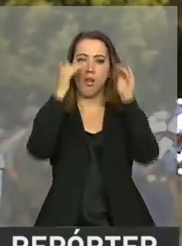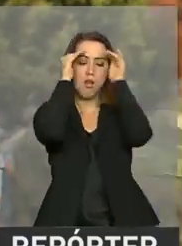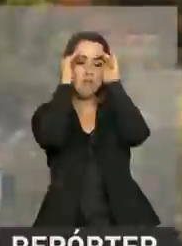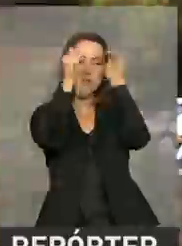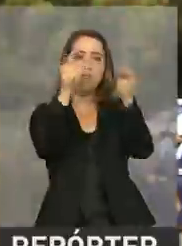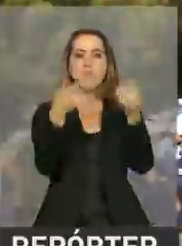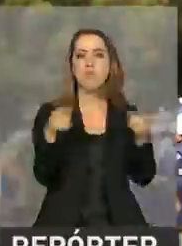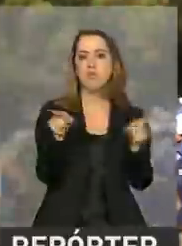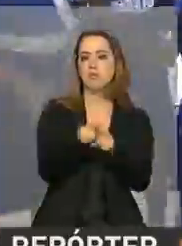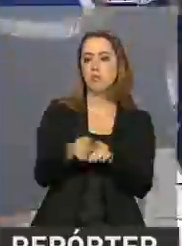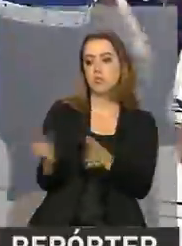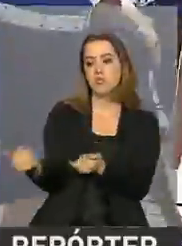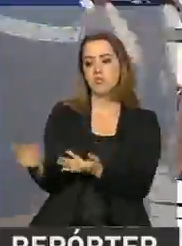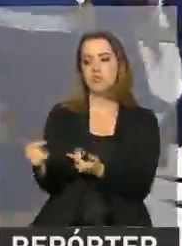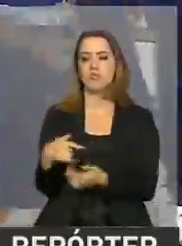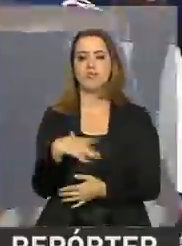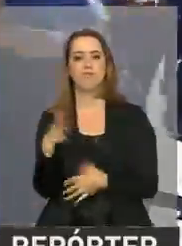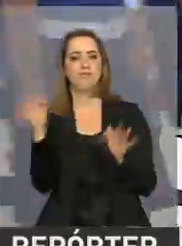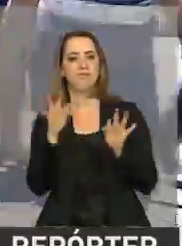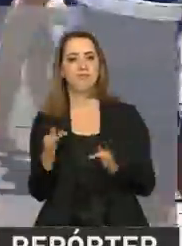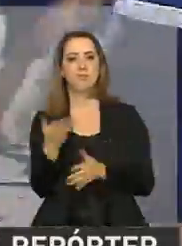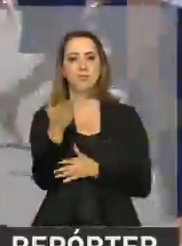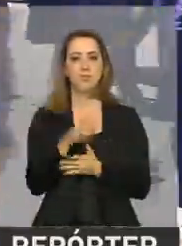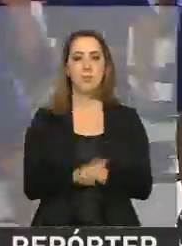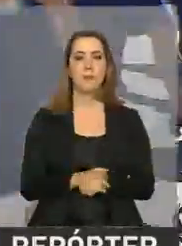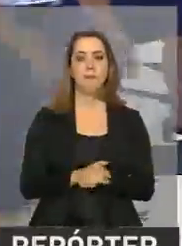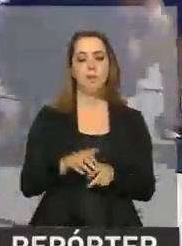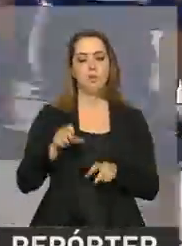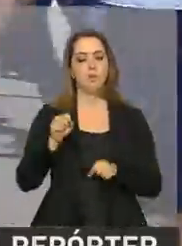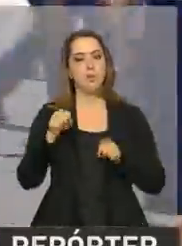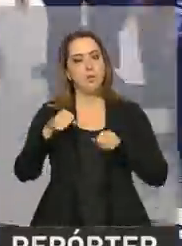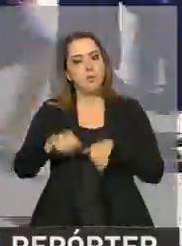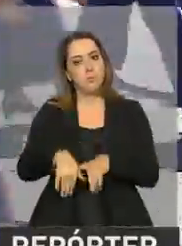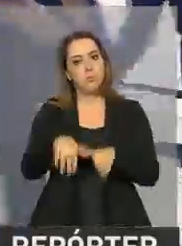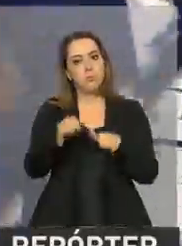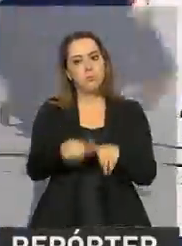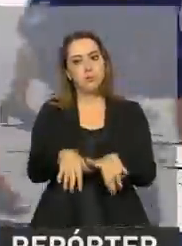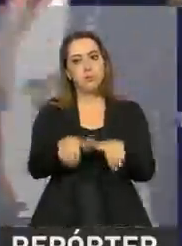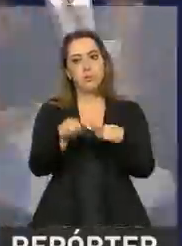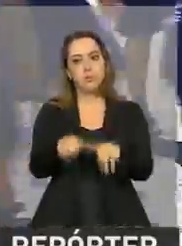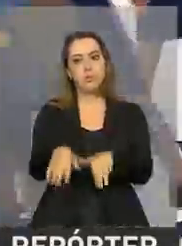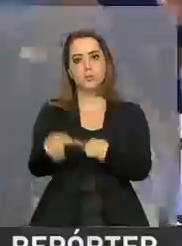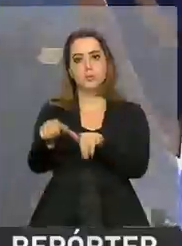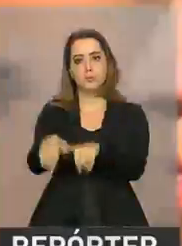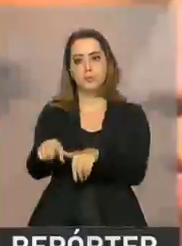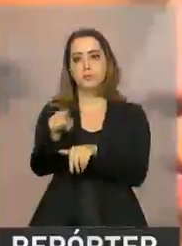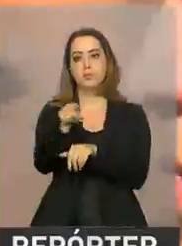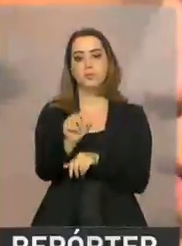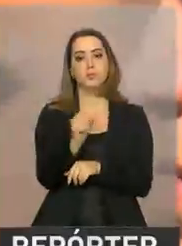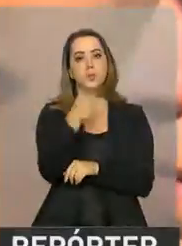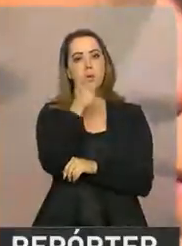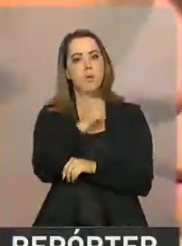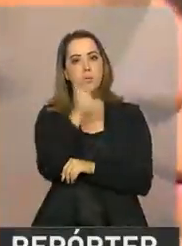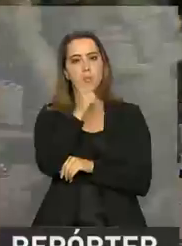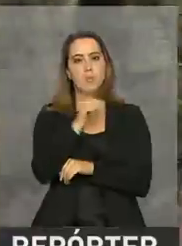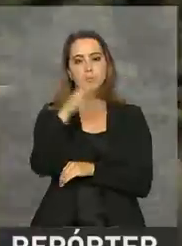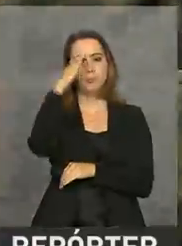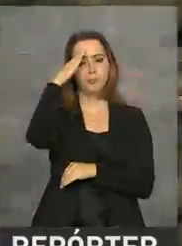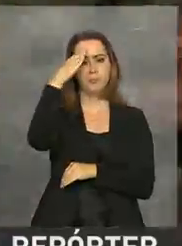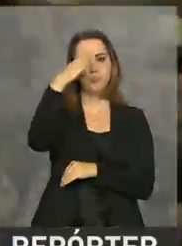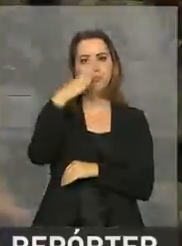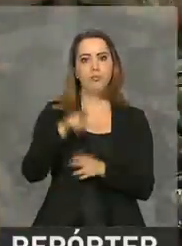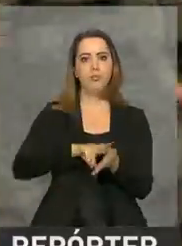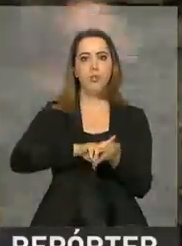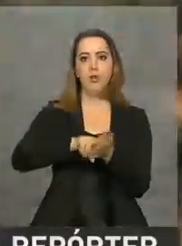para os mais jovens. No desfile a pé, companhias de aspirantes da Escola Naval Feminina, de marinheiros e